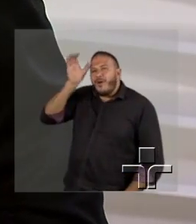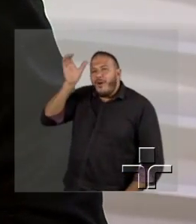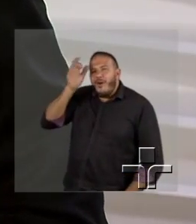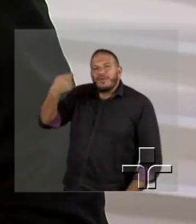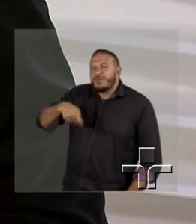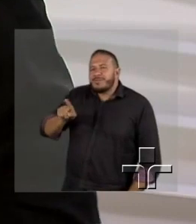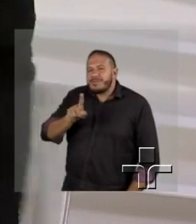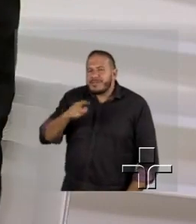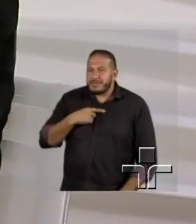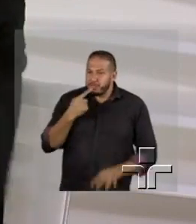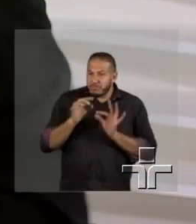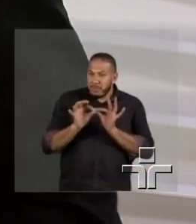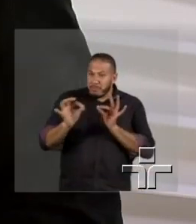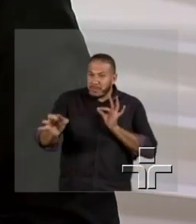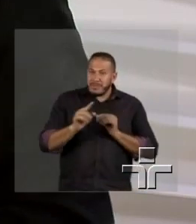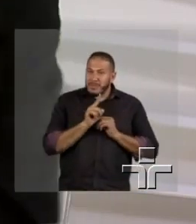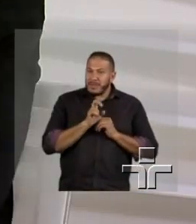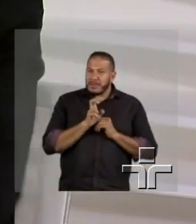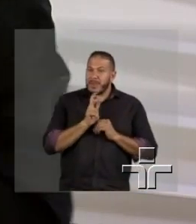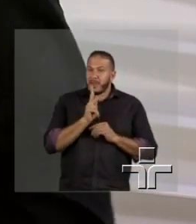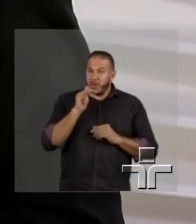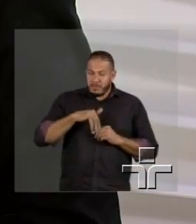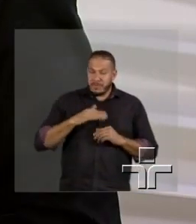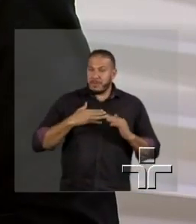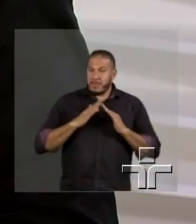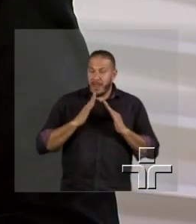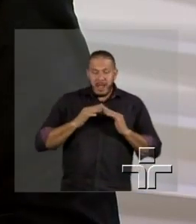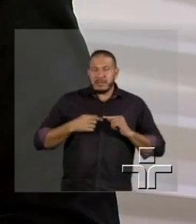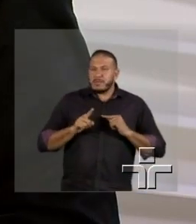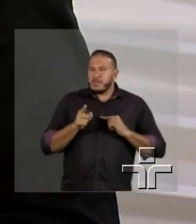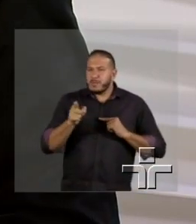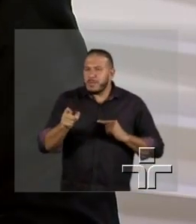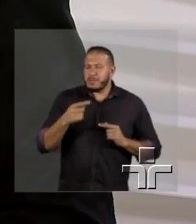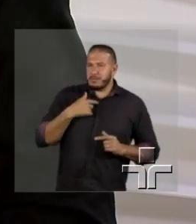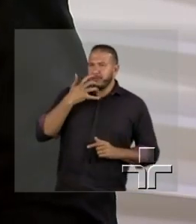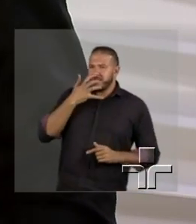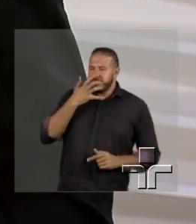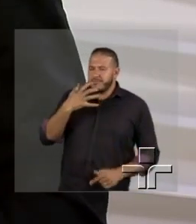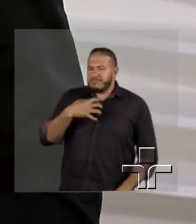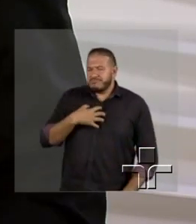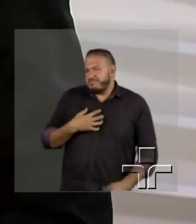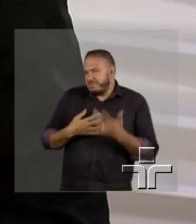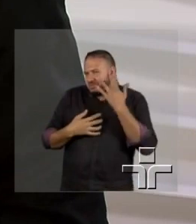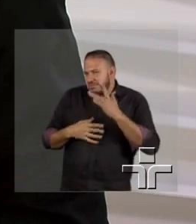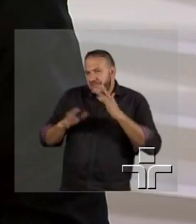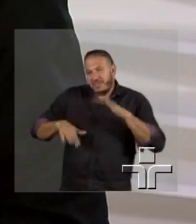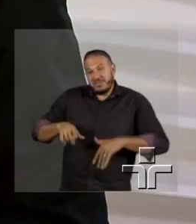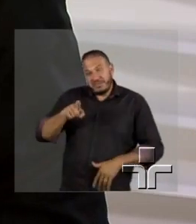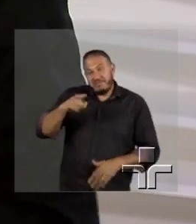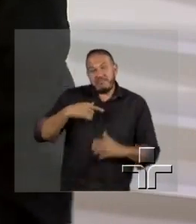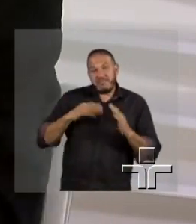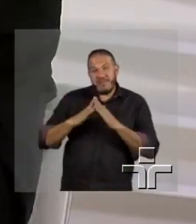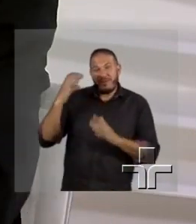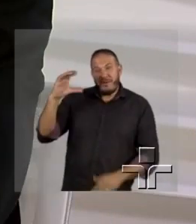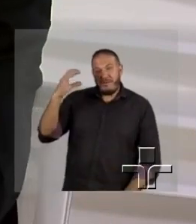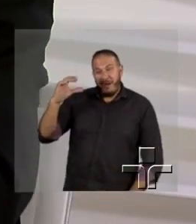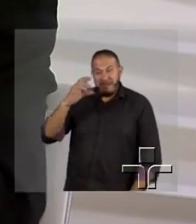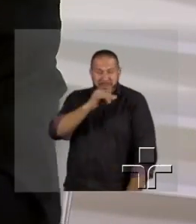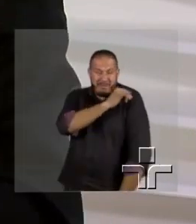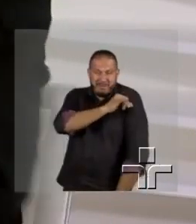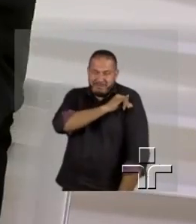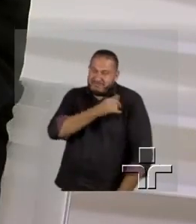O problema reside na extrema desigualdade social. Por exemplo, quase todo